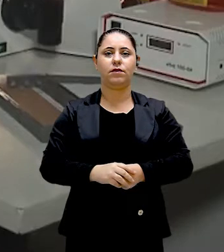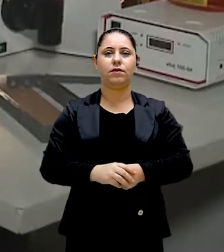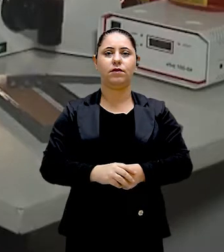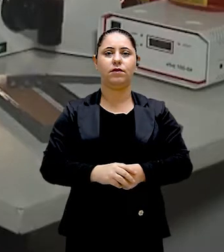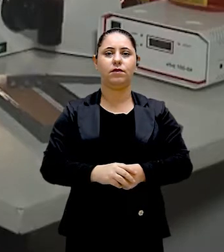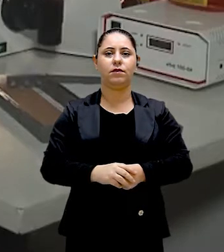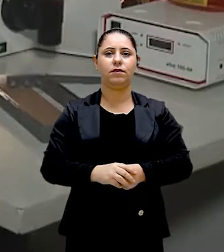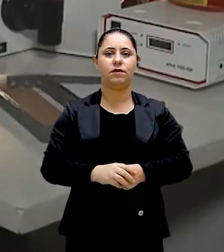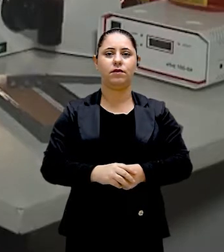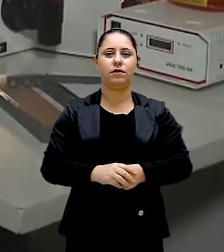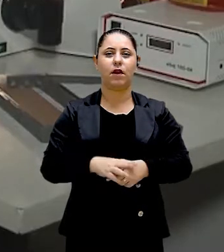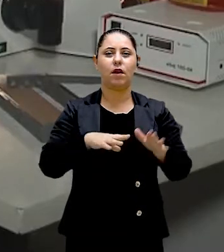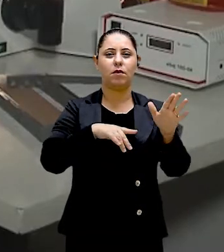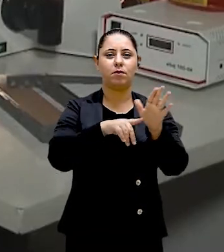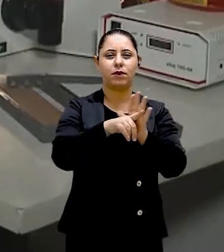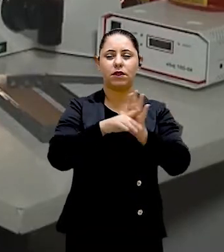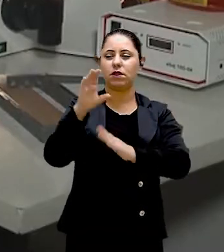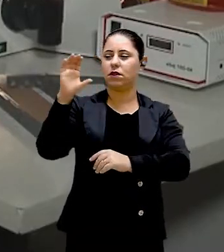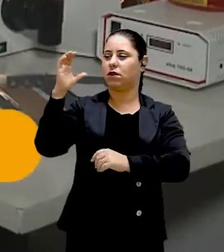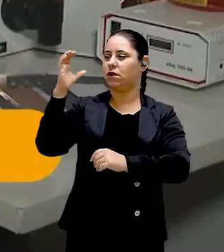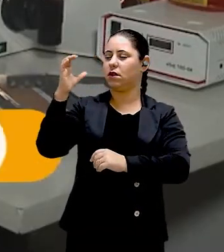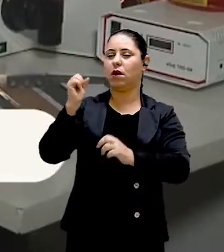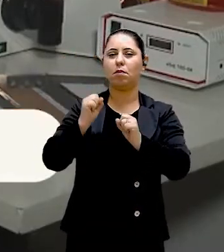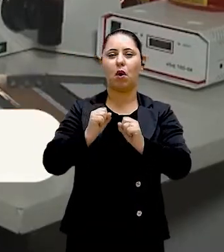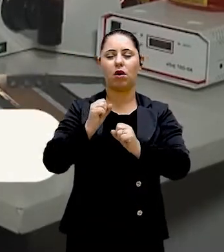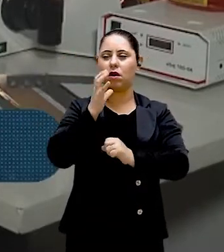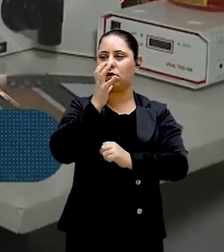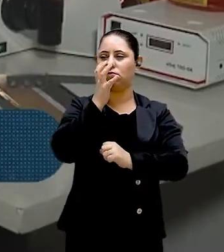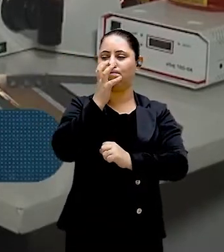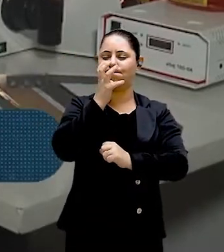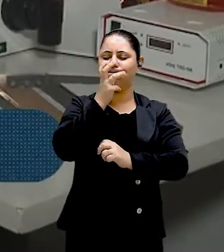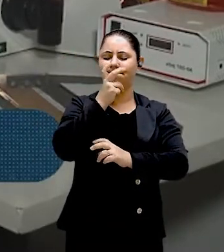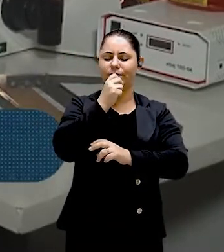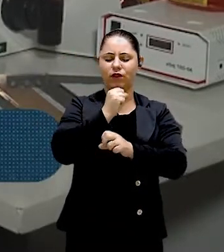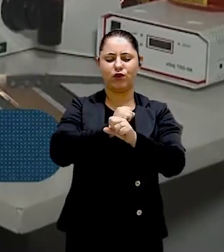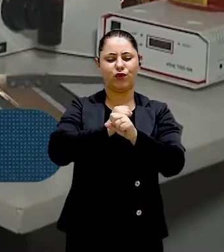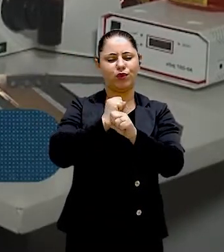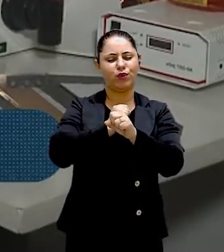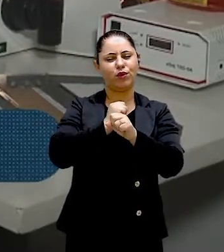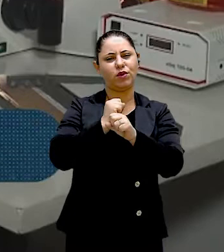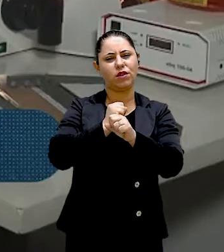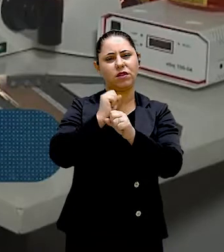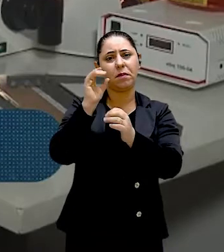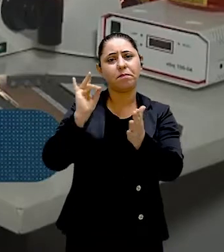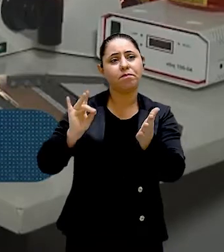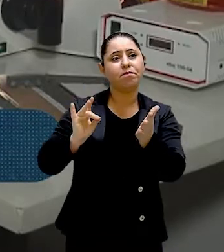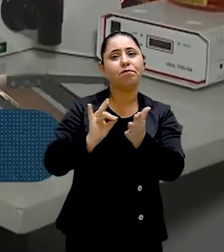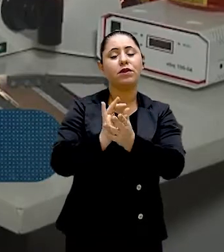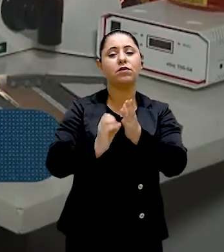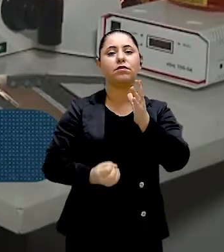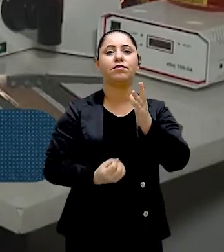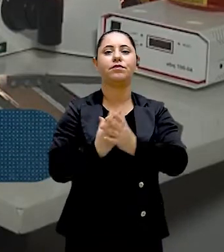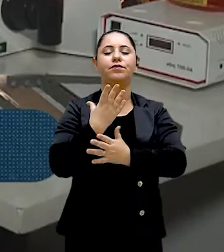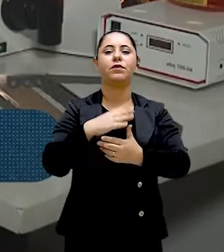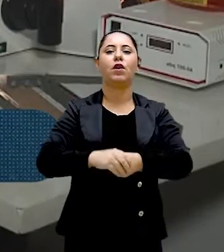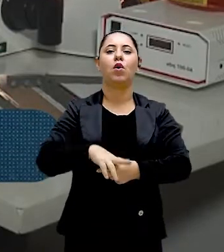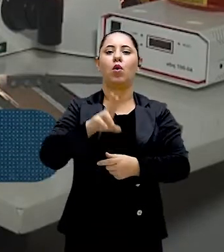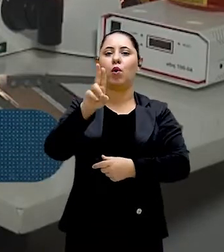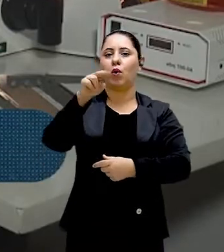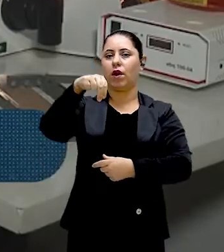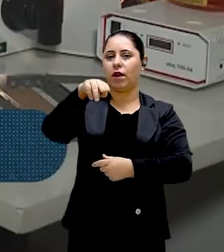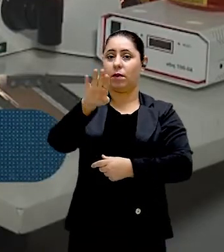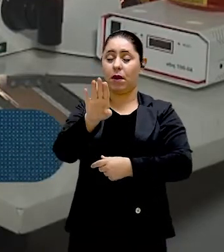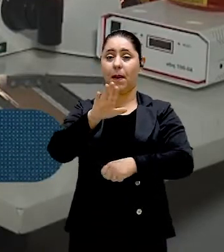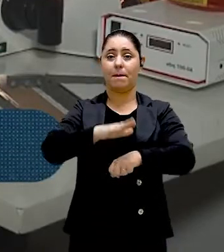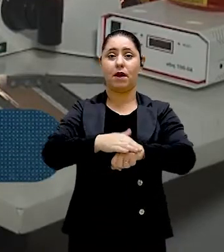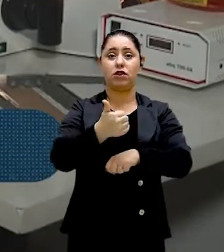Uma pesquisa científica pode demorar anos para ser concretizada. Aqui na UNB, há mais de 10 anos, um